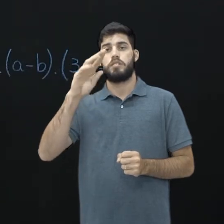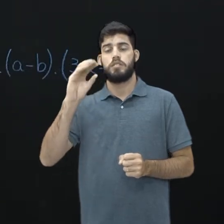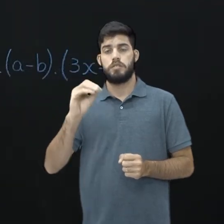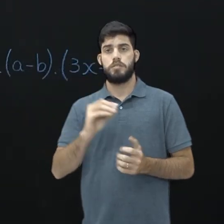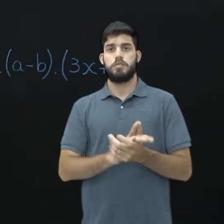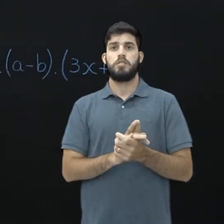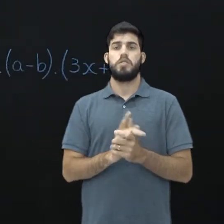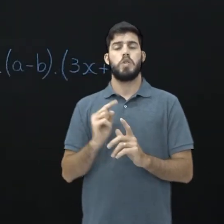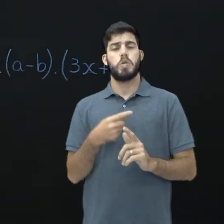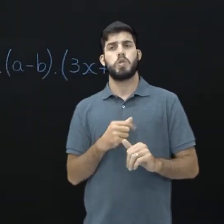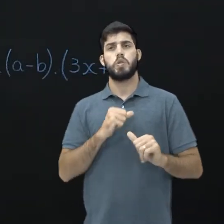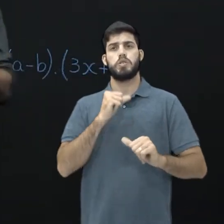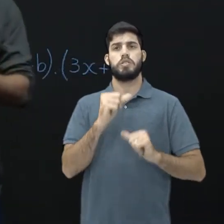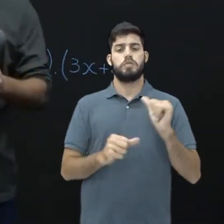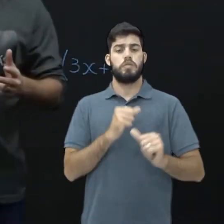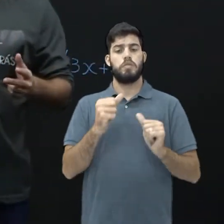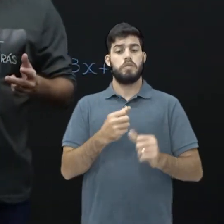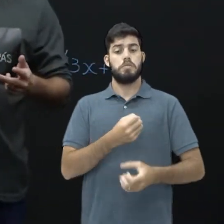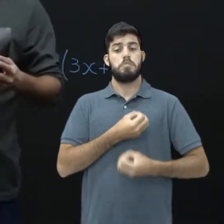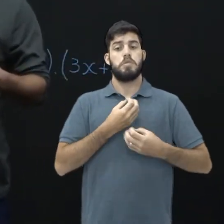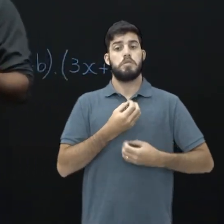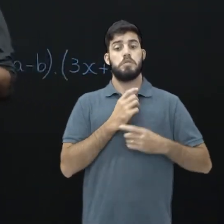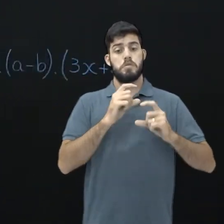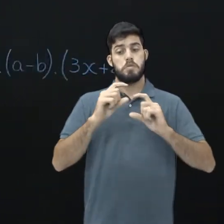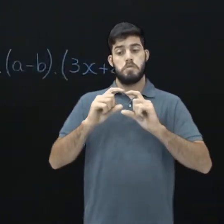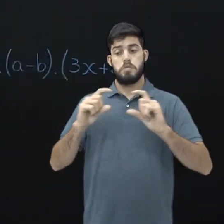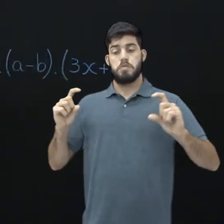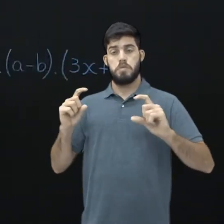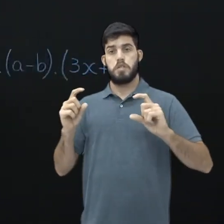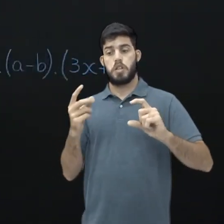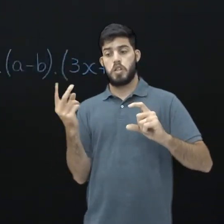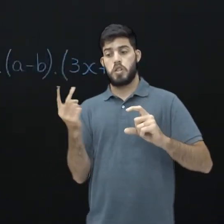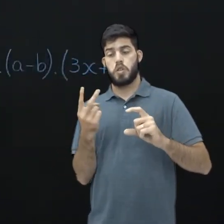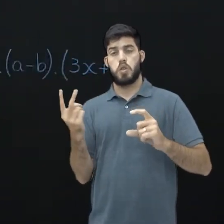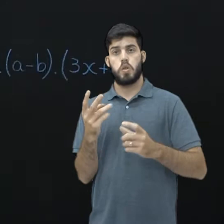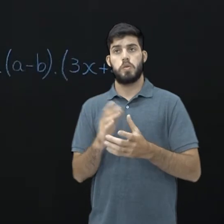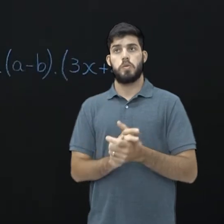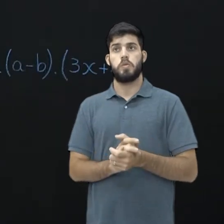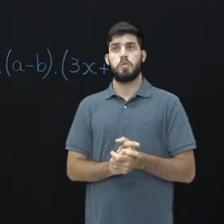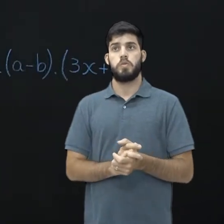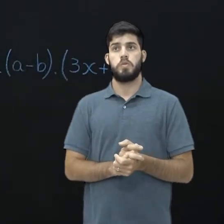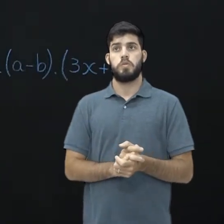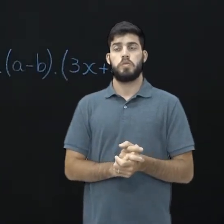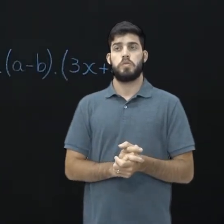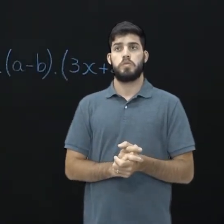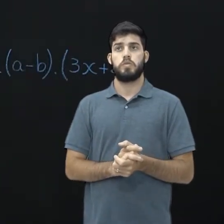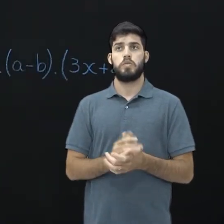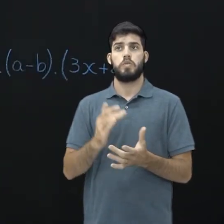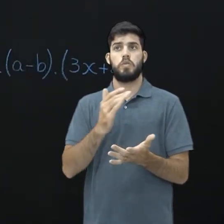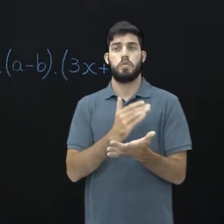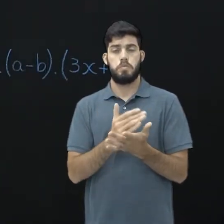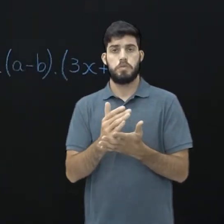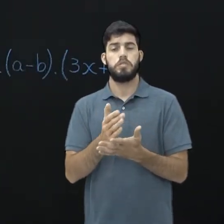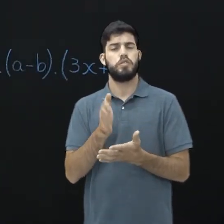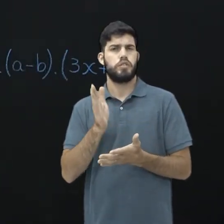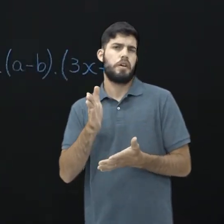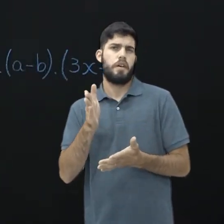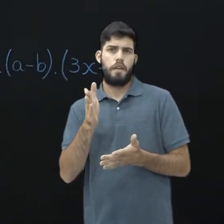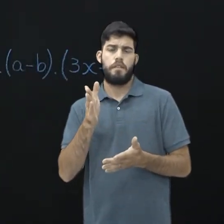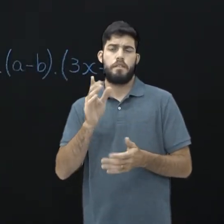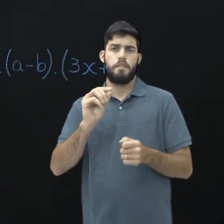expressão algébrica qualquer numa multiplicação de pelo menos 2 fatores, e inicialmente já foi feito